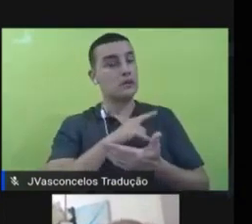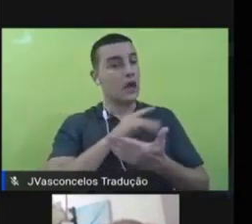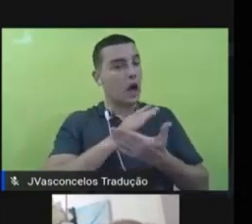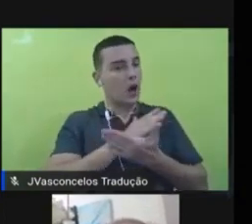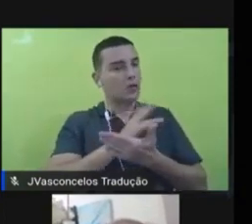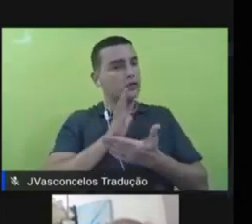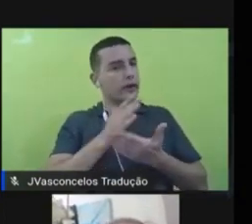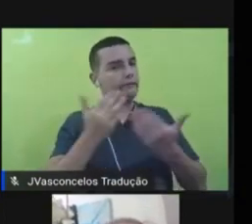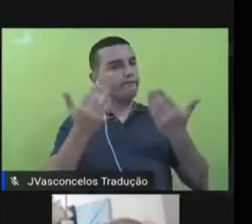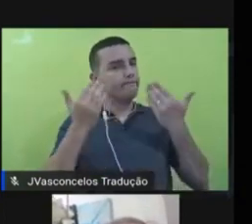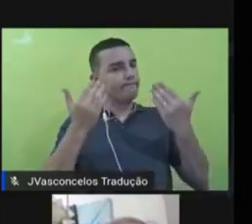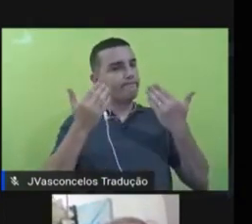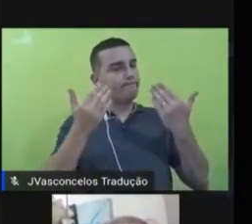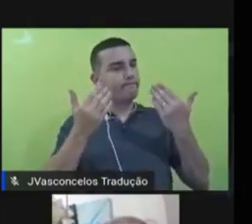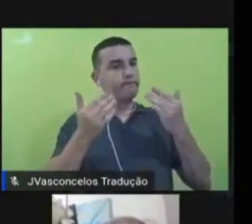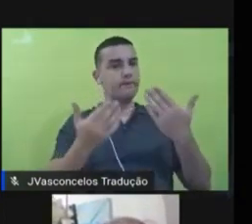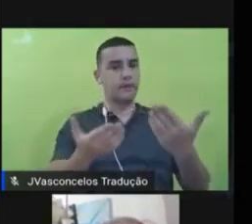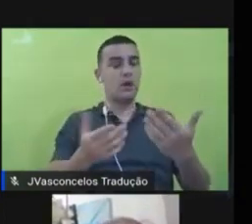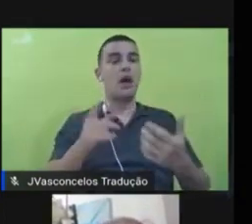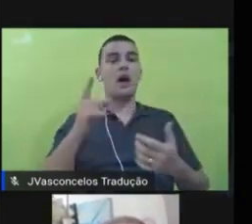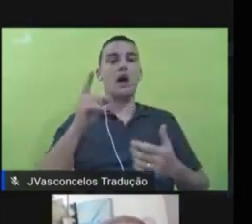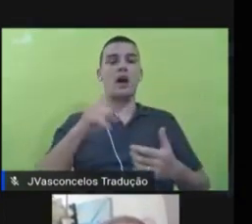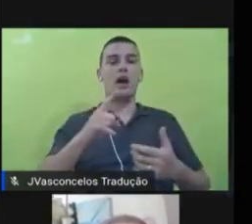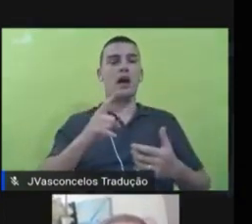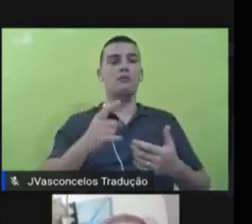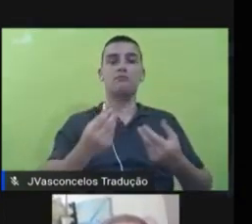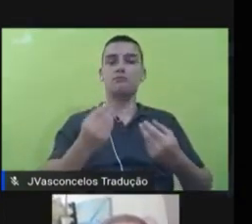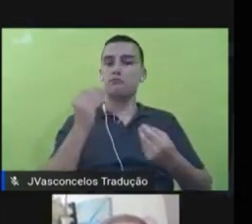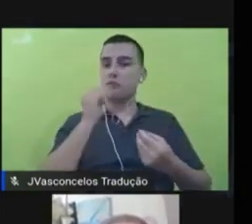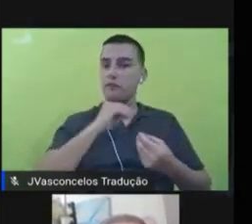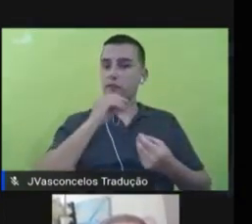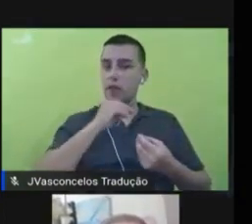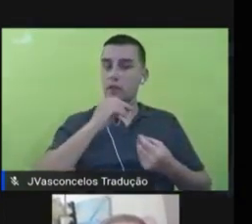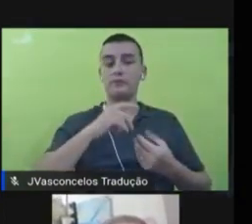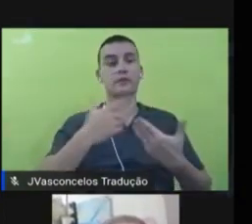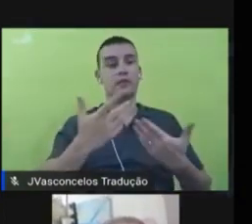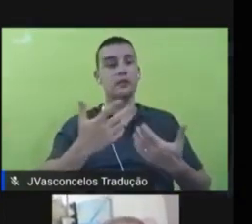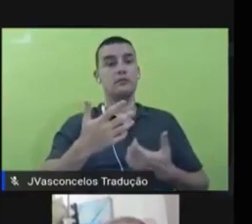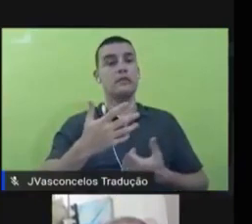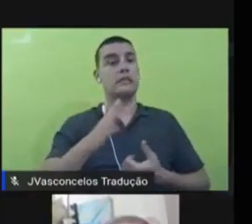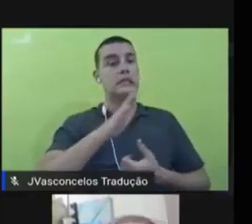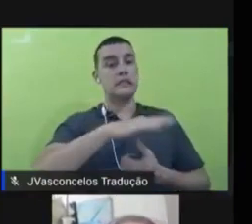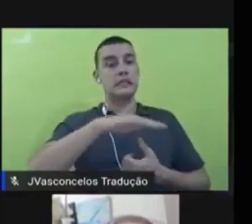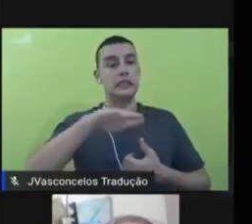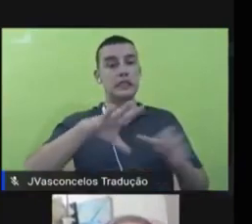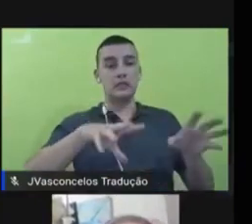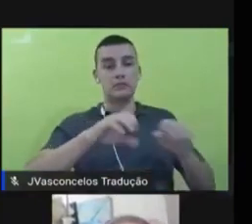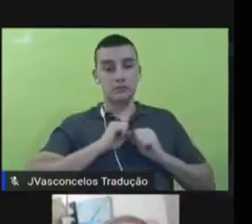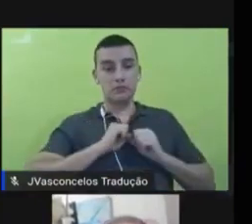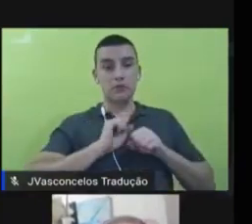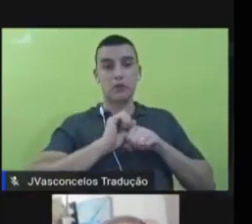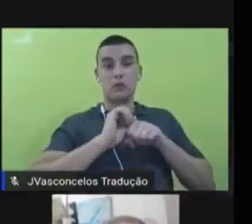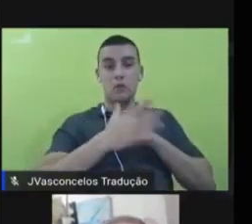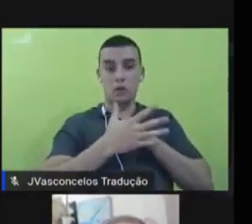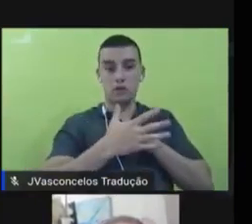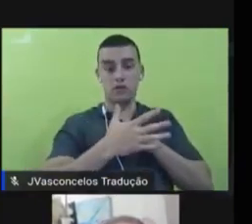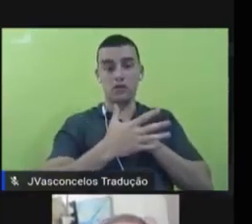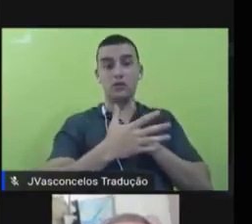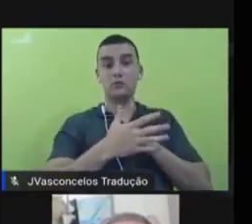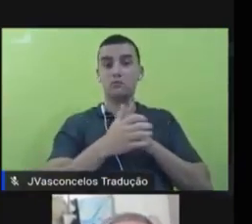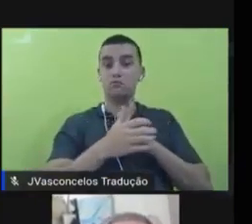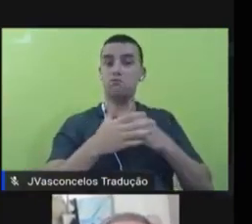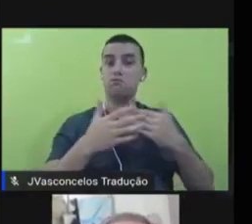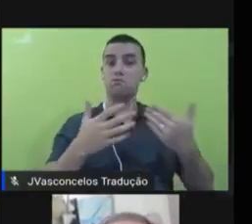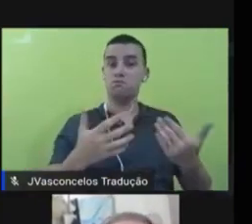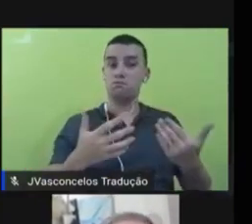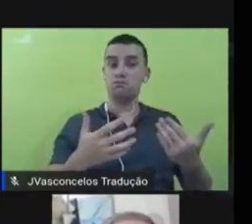subnotificados. Geralmente são casos brancos, as crianças que adquirem Covid inicialmente imaginava-se que a